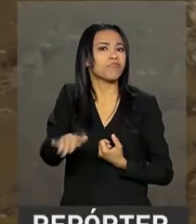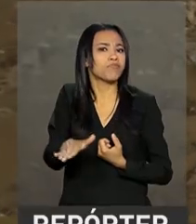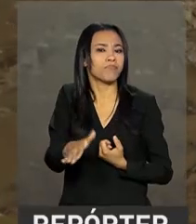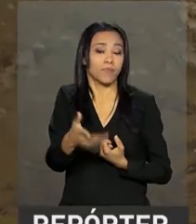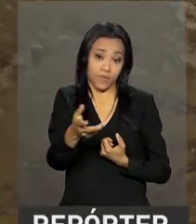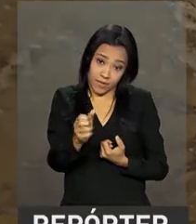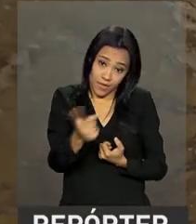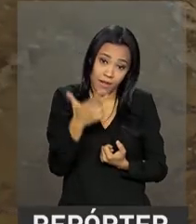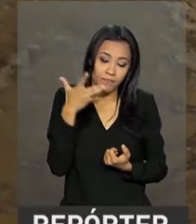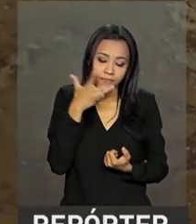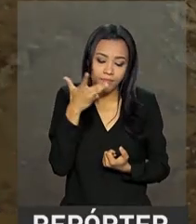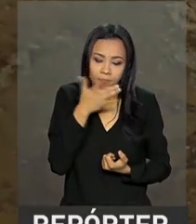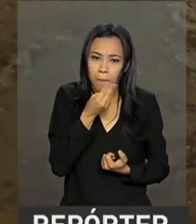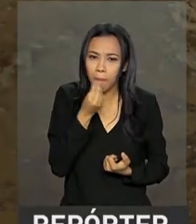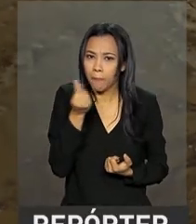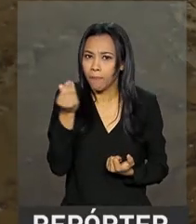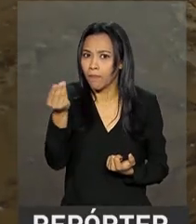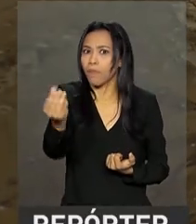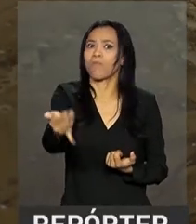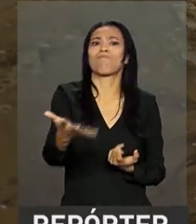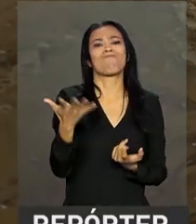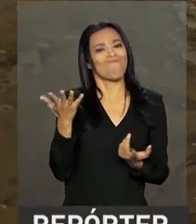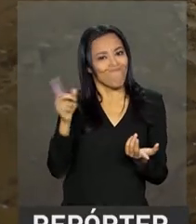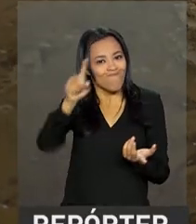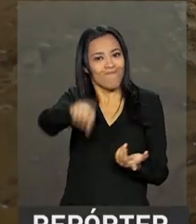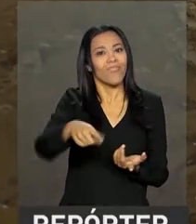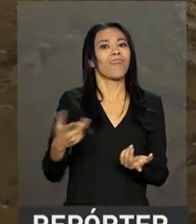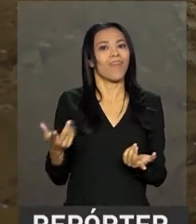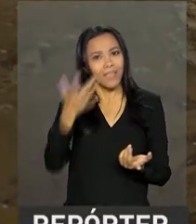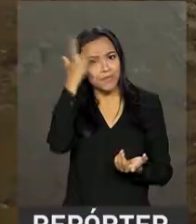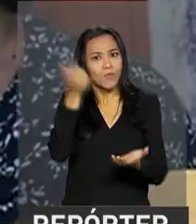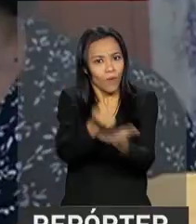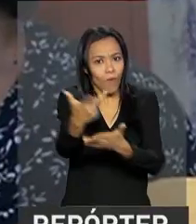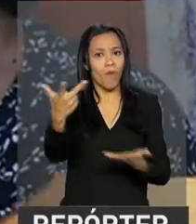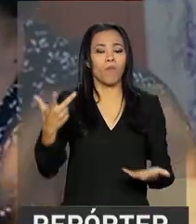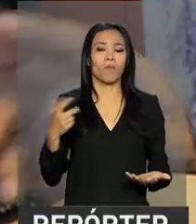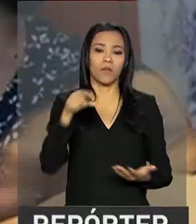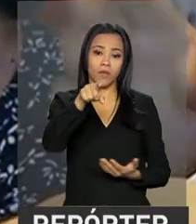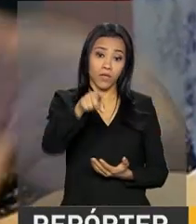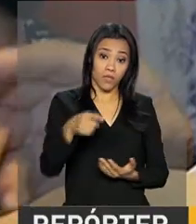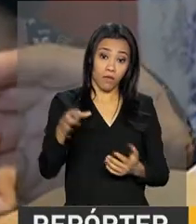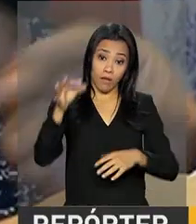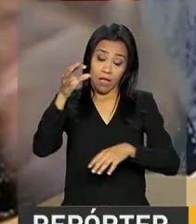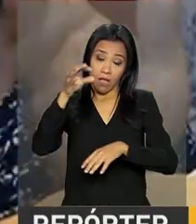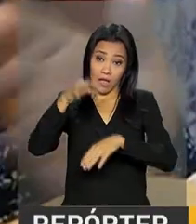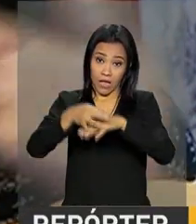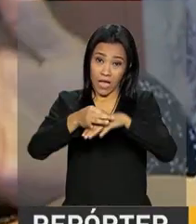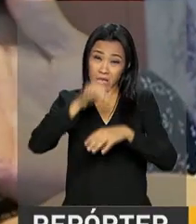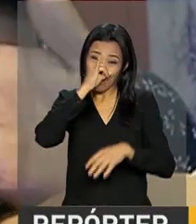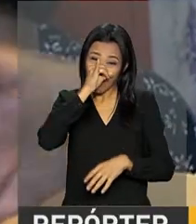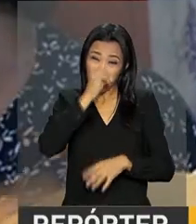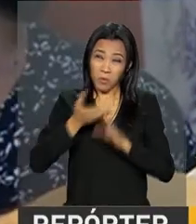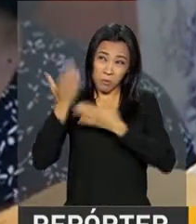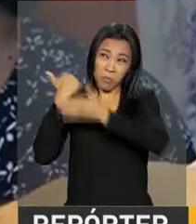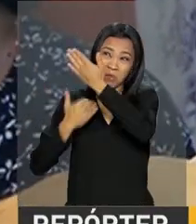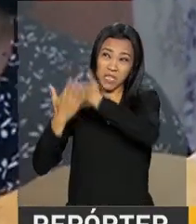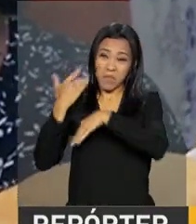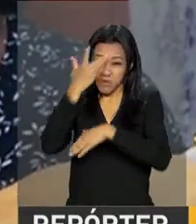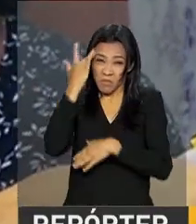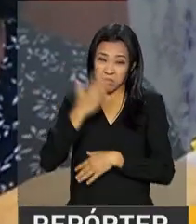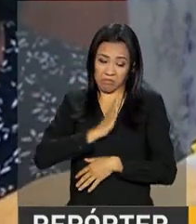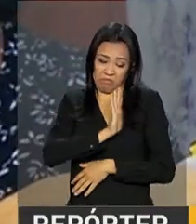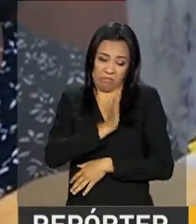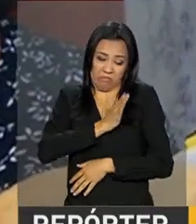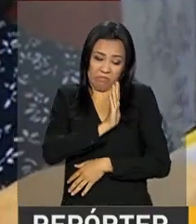claro o sabor são algumas das qualidades que conquistam os consumidores a cair do povo foi muito marginalizado algum tempo